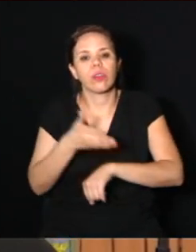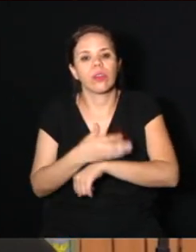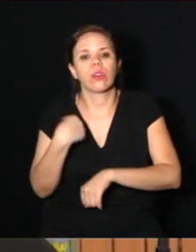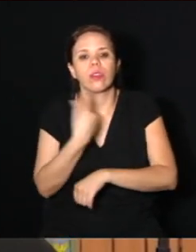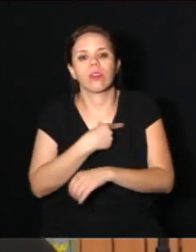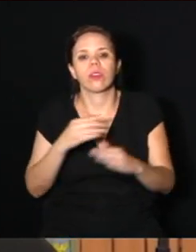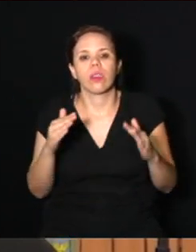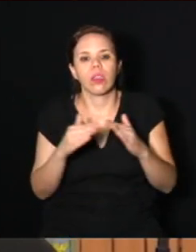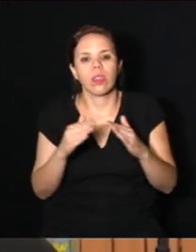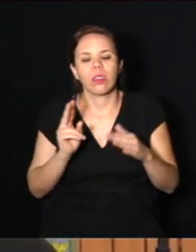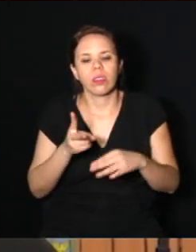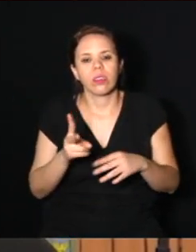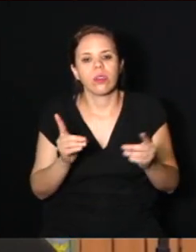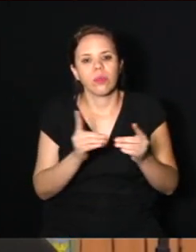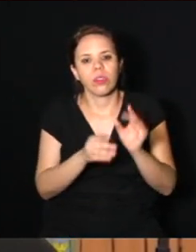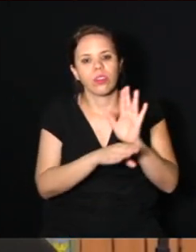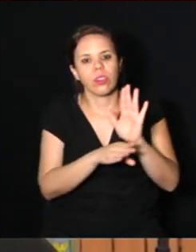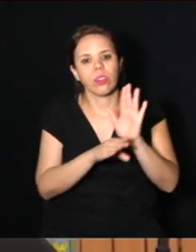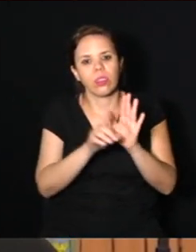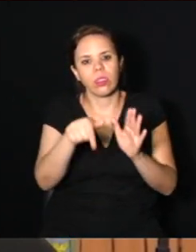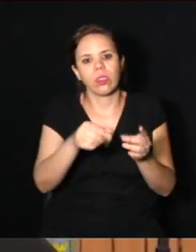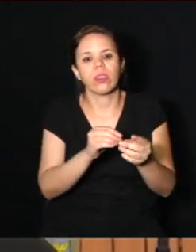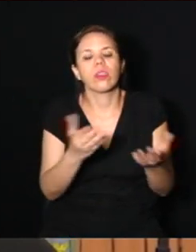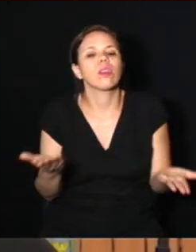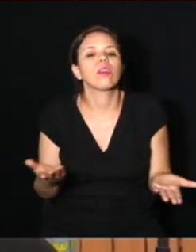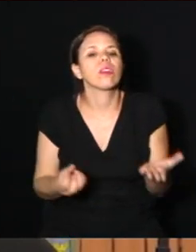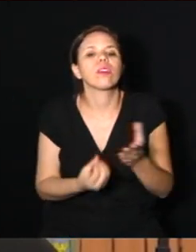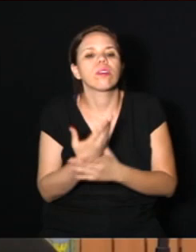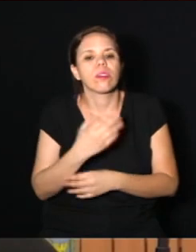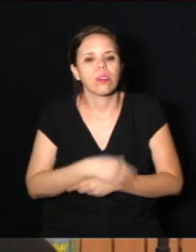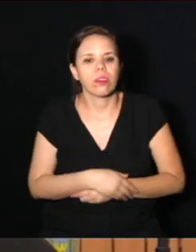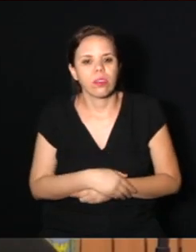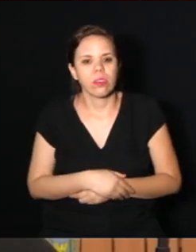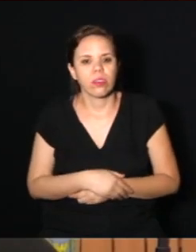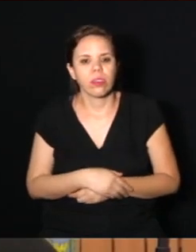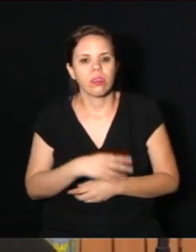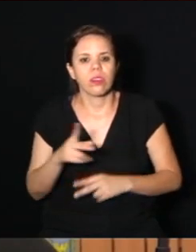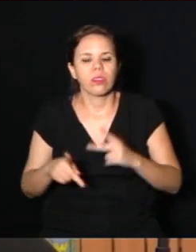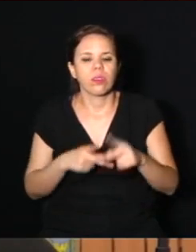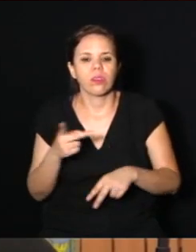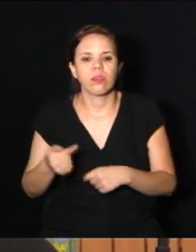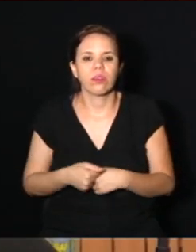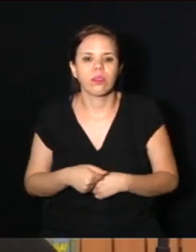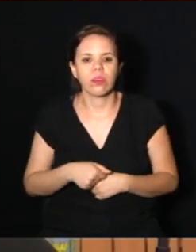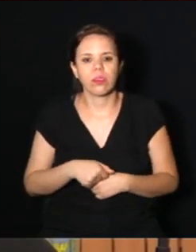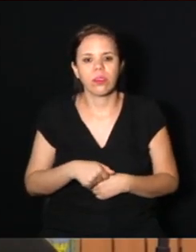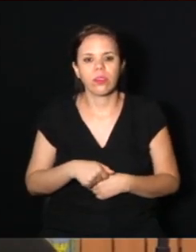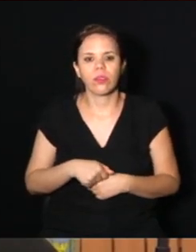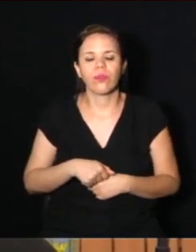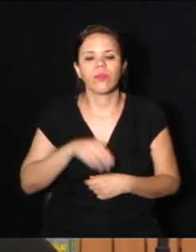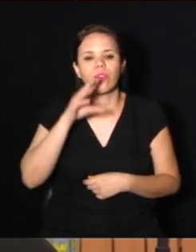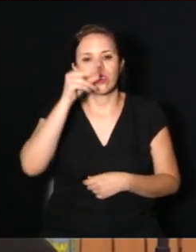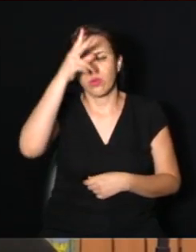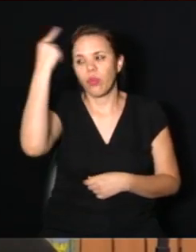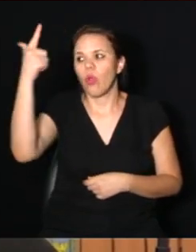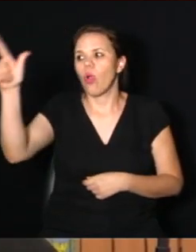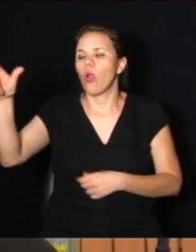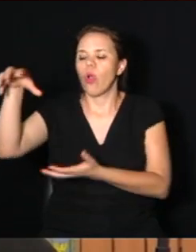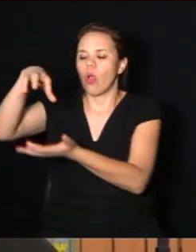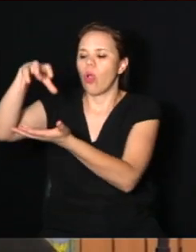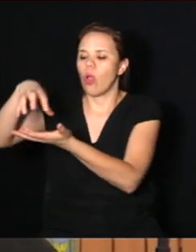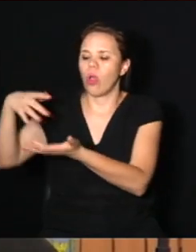nossa residência prestar esse atendimento, o que está acontecendo? Eles estão pegando servidores de outro setor que não